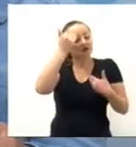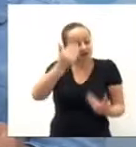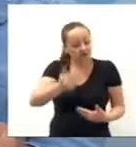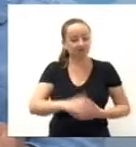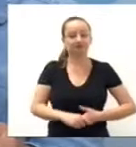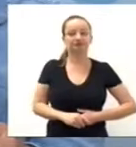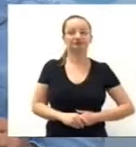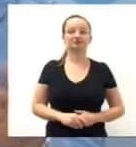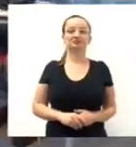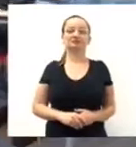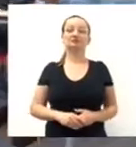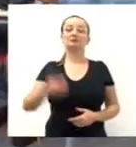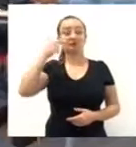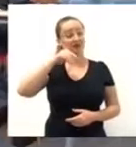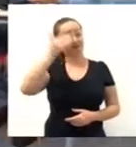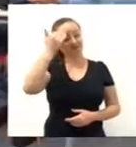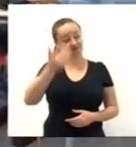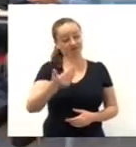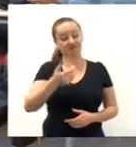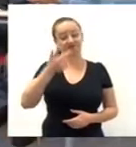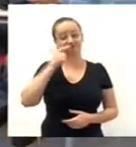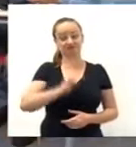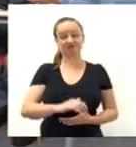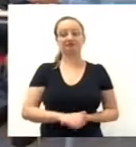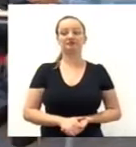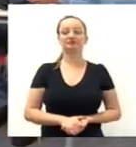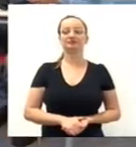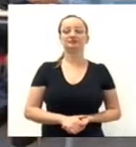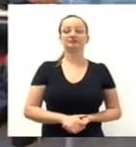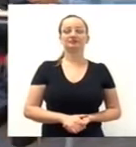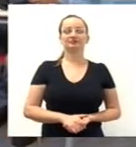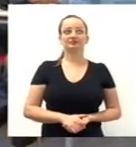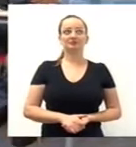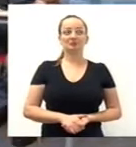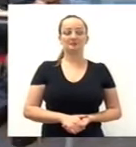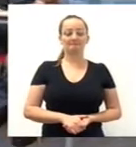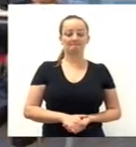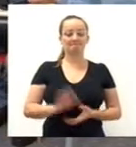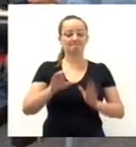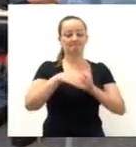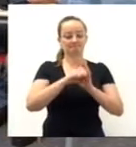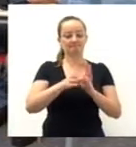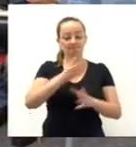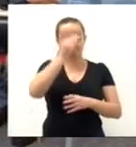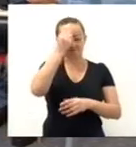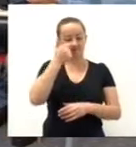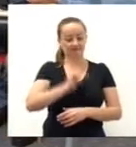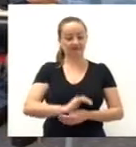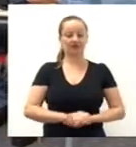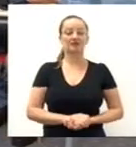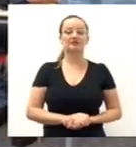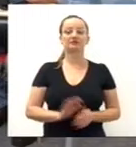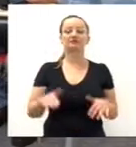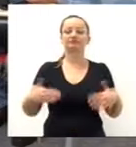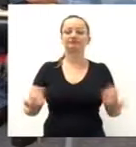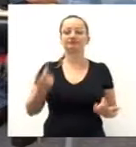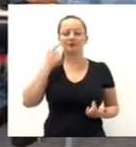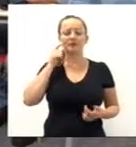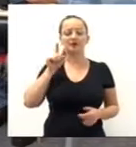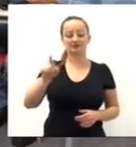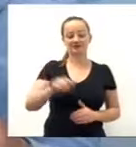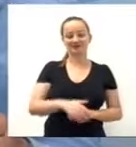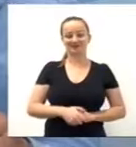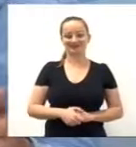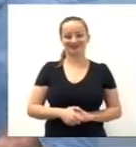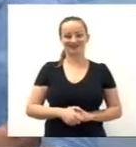agradeceram que conseguiram compreender, né, esses conceitos que foram colocados por nós. Então, eu acho que é isso, né?